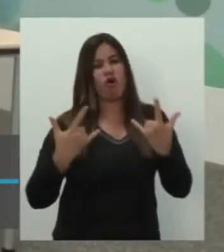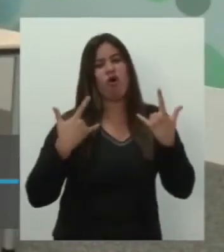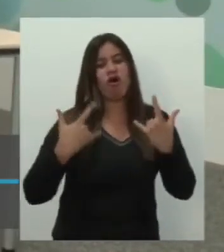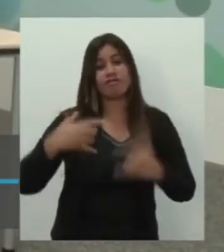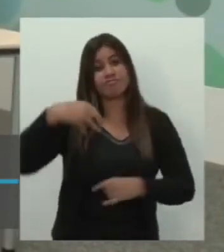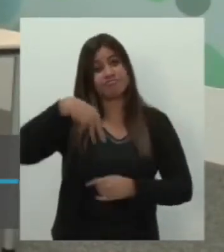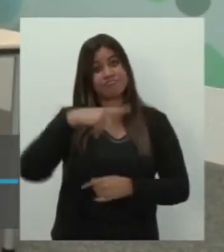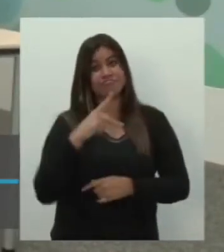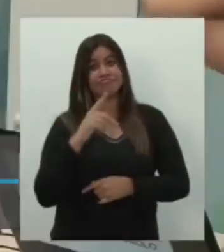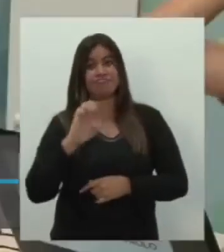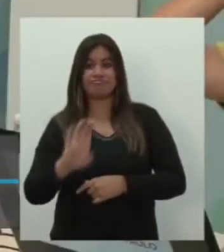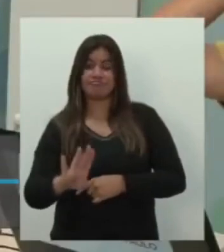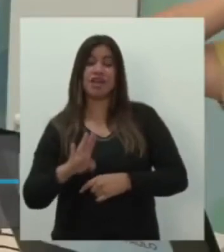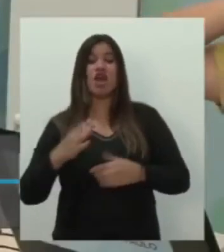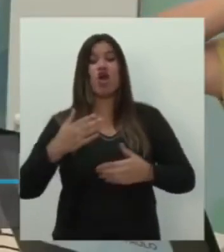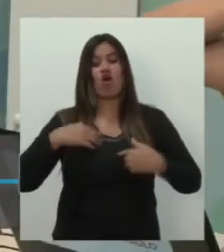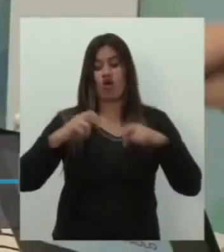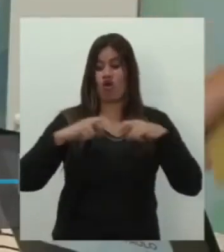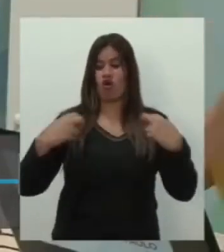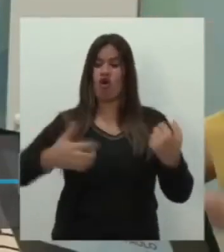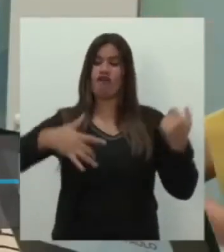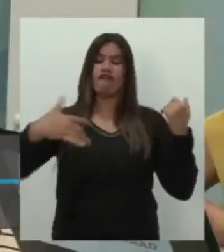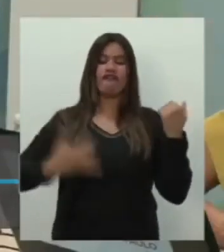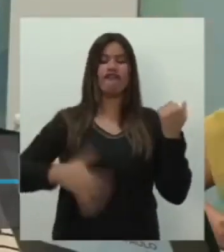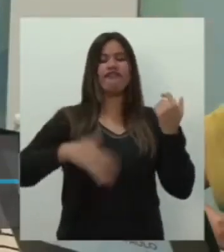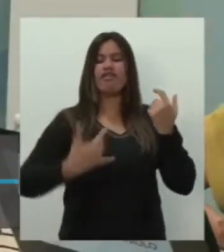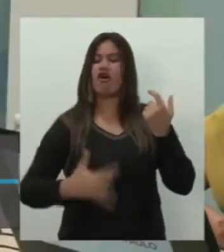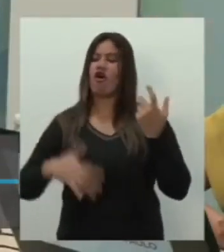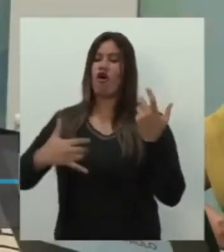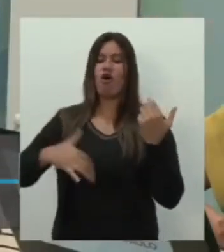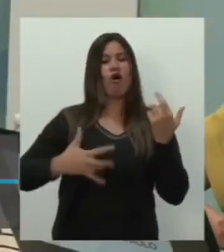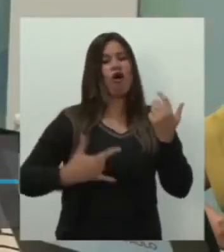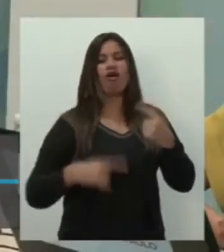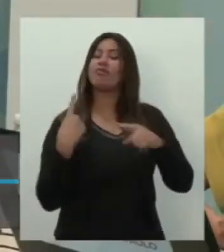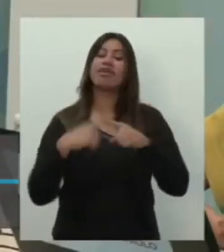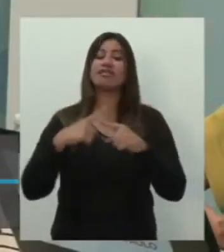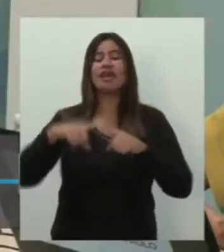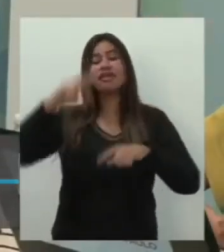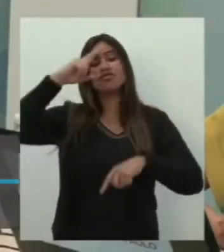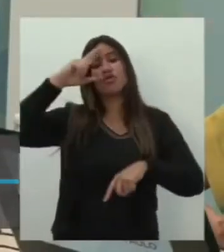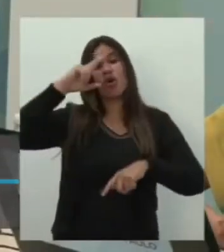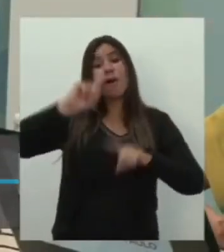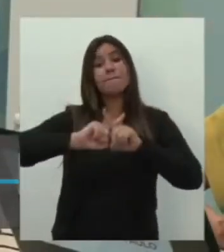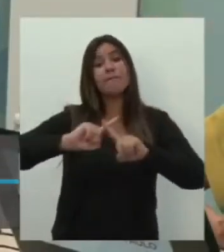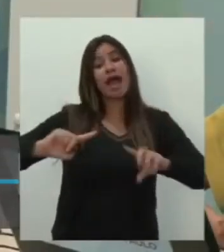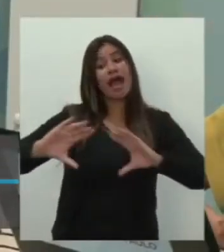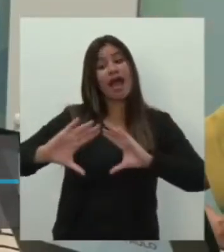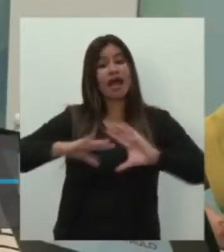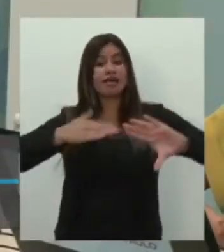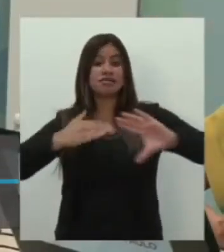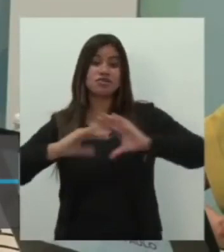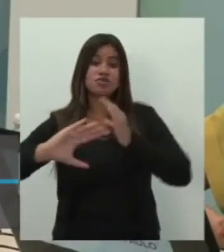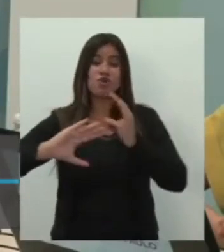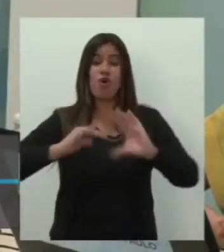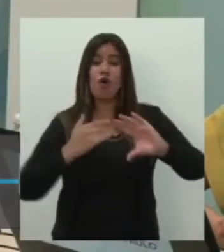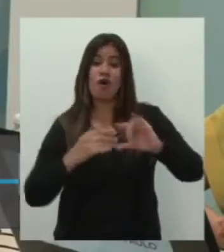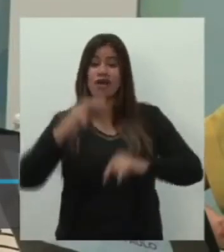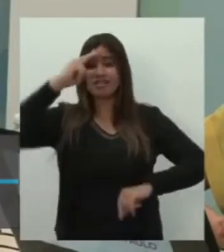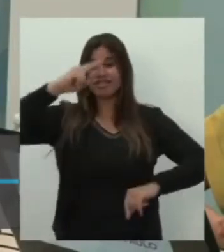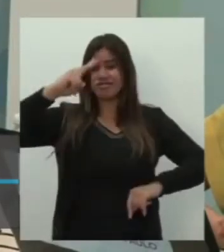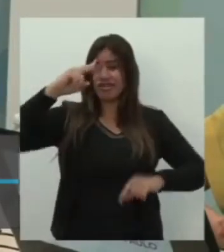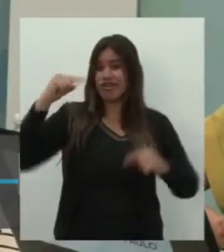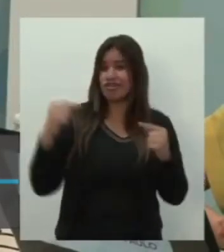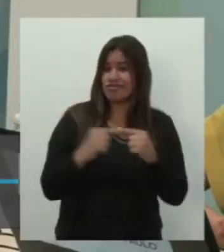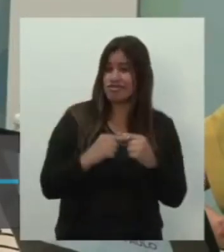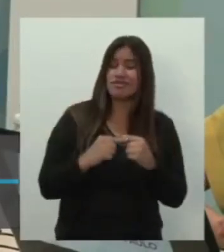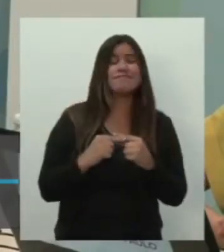né? Eu gosto de moda de viola, porque assim, tem uma história. Porém, tem canções que não são basicamente uma história, né?